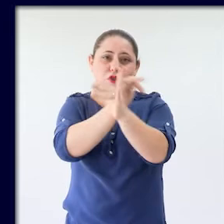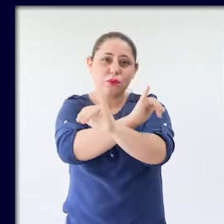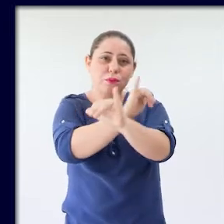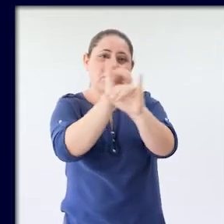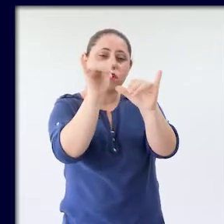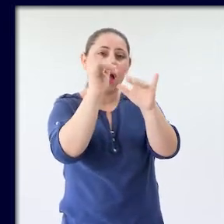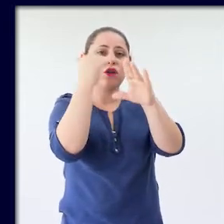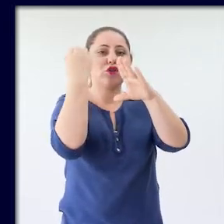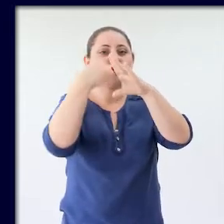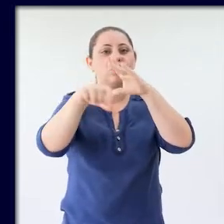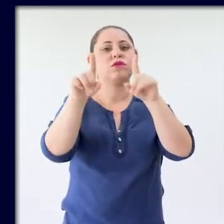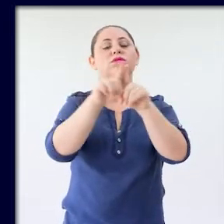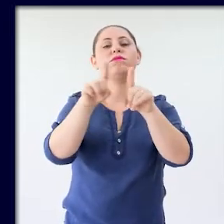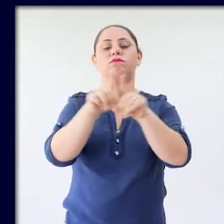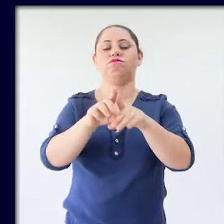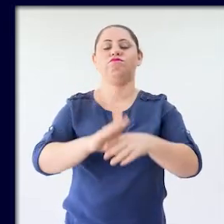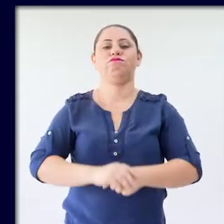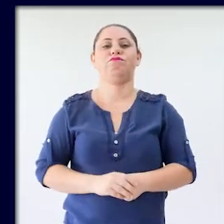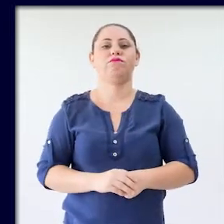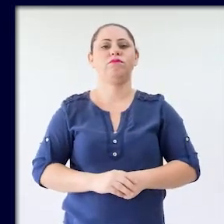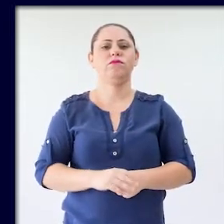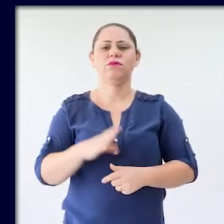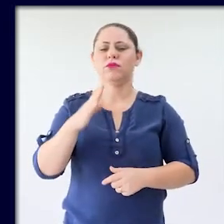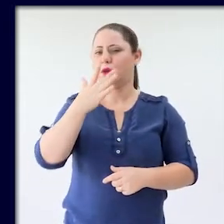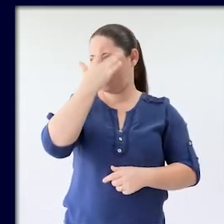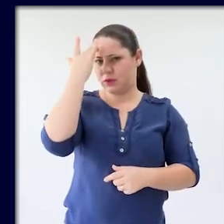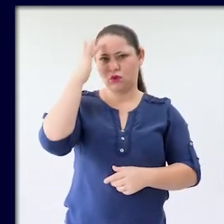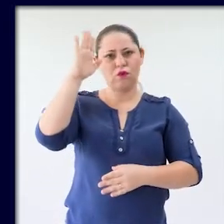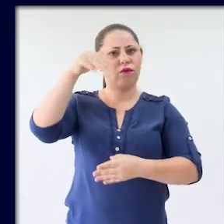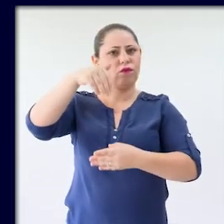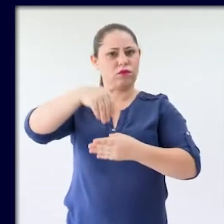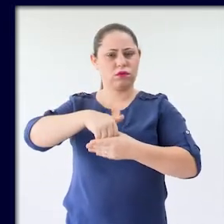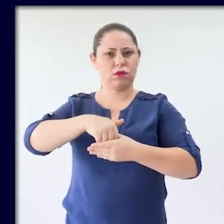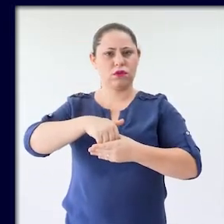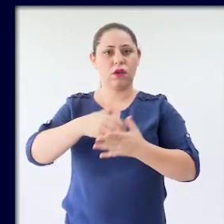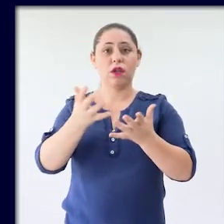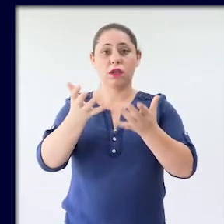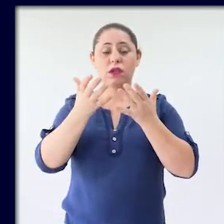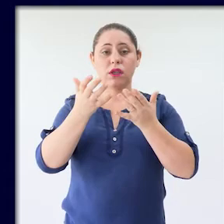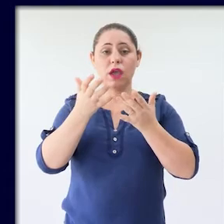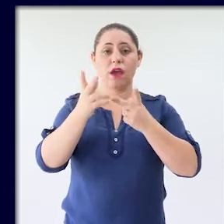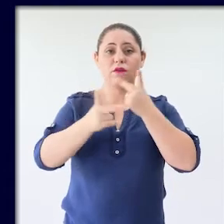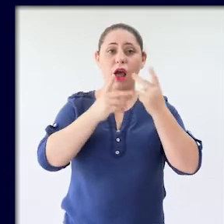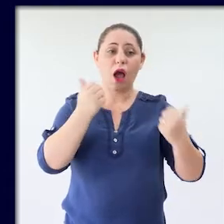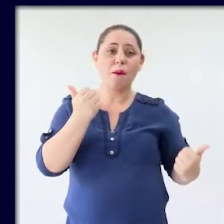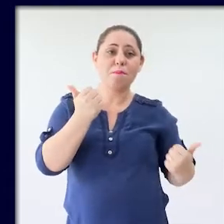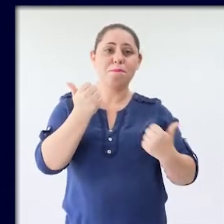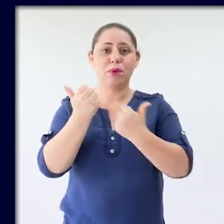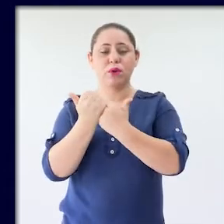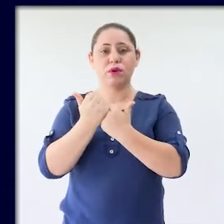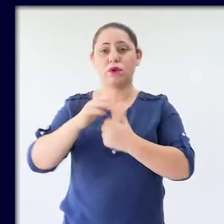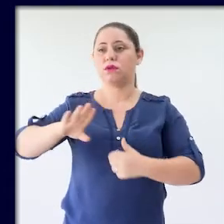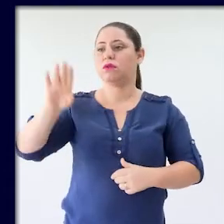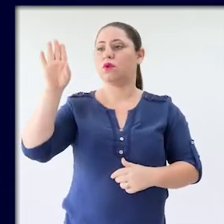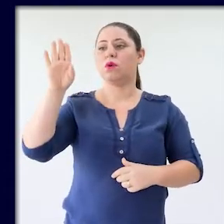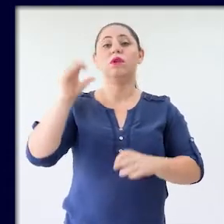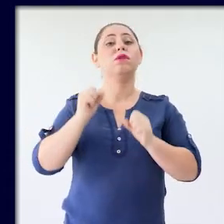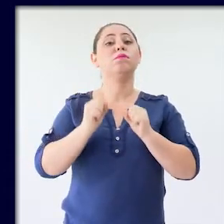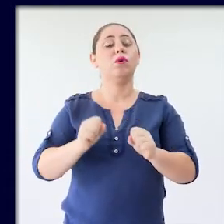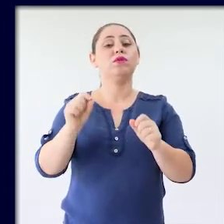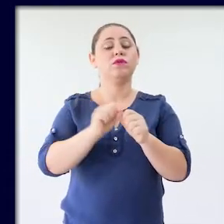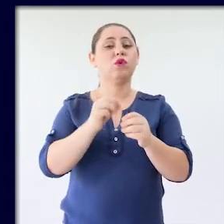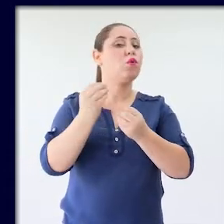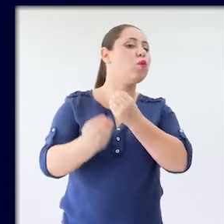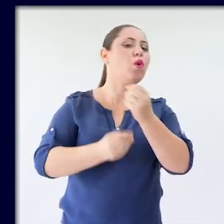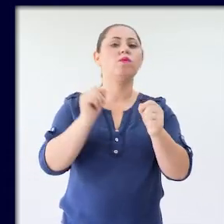imagens e mensagens, estão proibidas. E quanto aos eleitores, aqueles que querem manifestar apoio aos seus candidatos, o